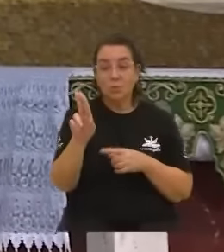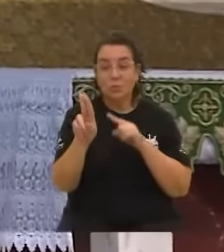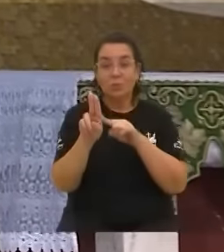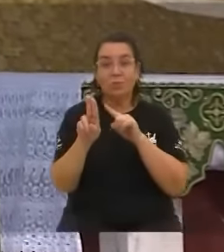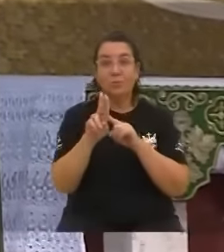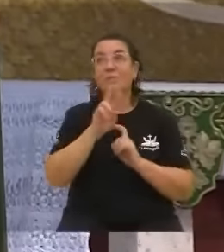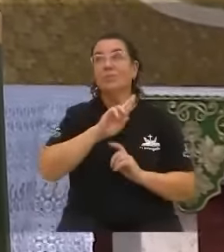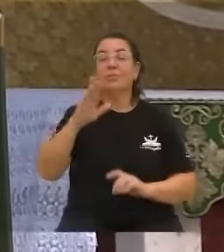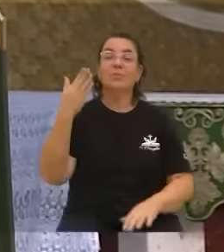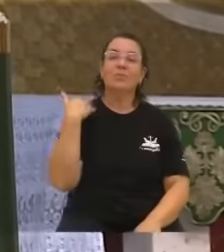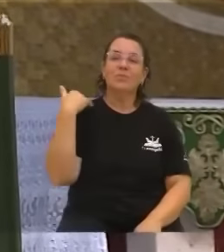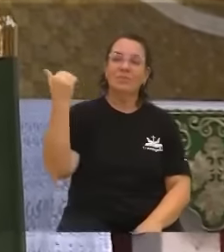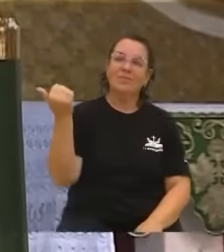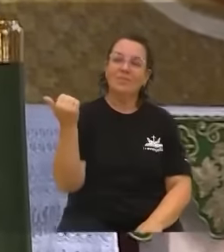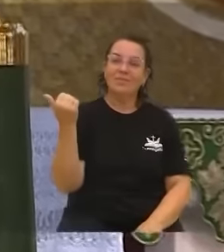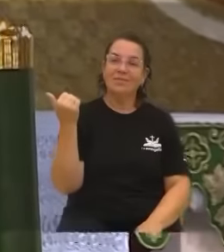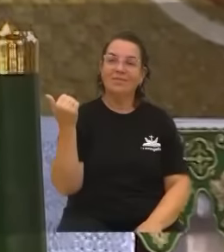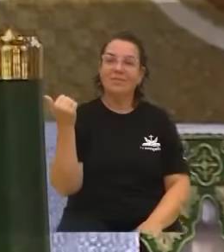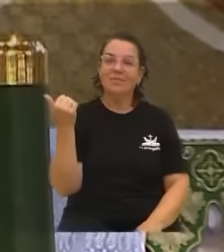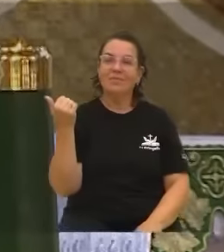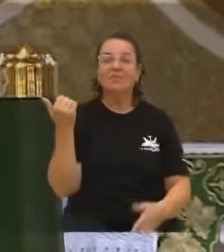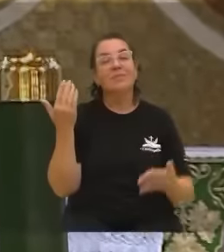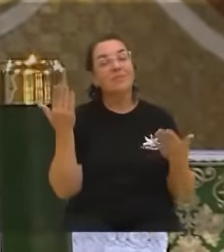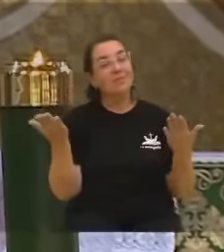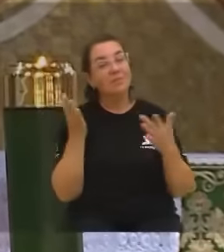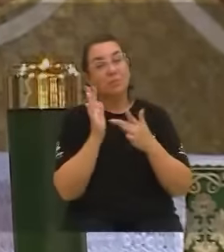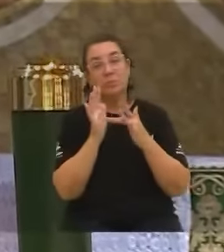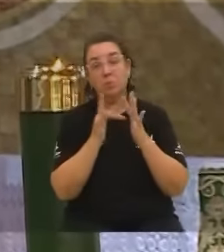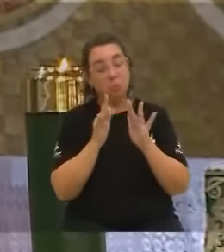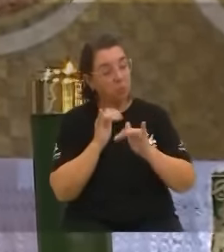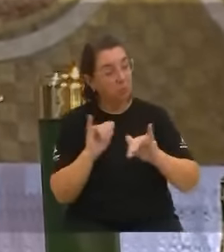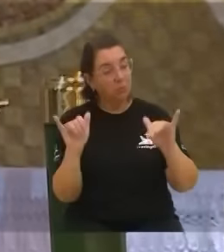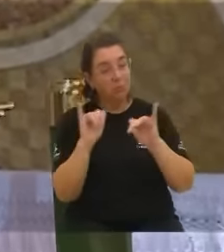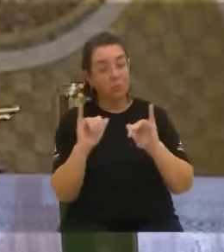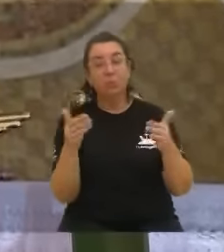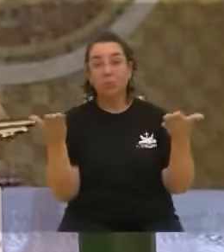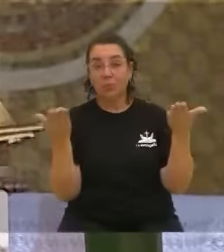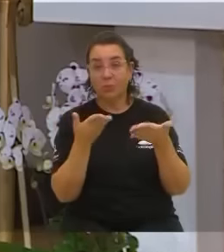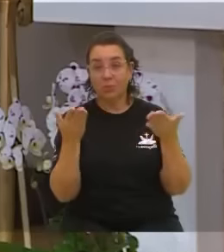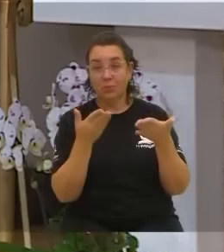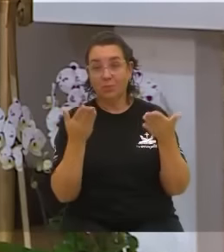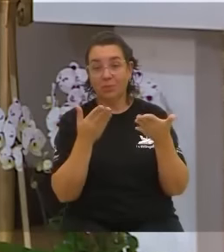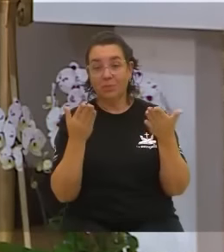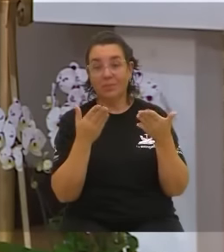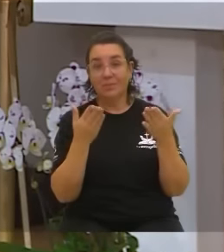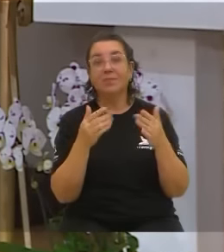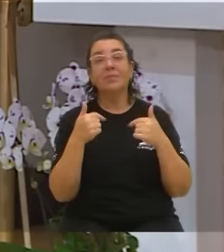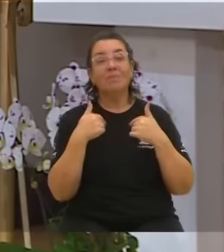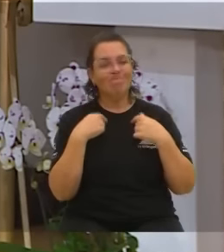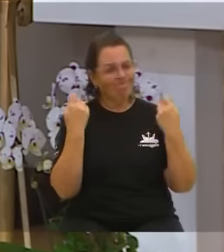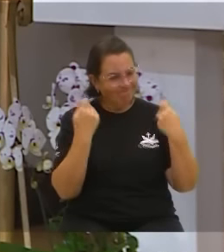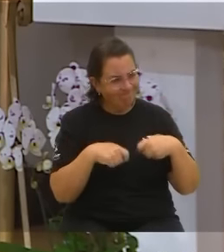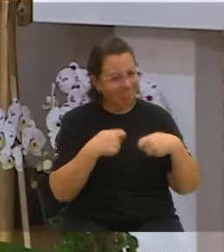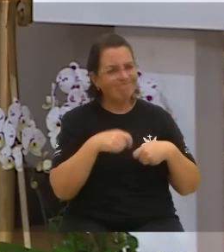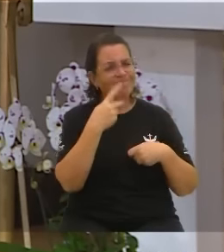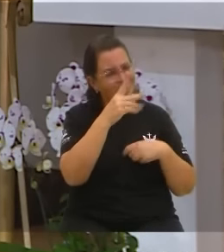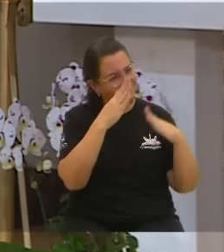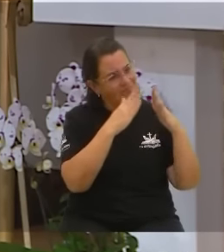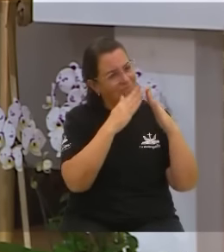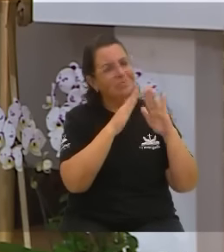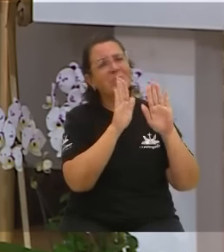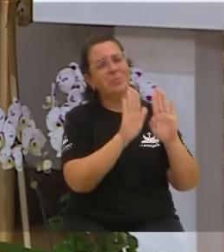nos chama. Veja que Jesus disse, hoje eu devo ficar na sua